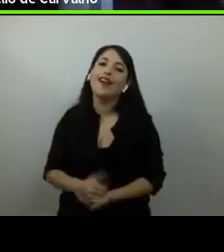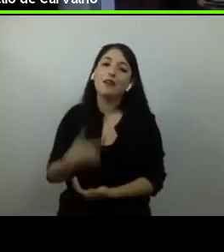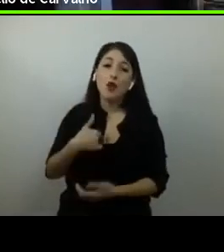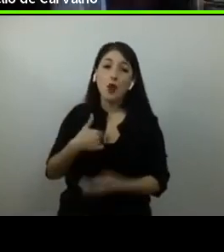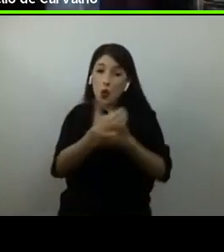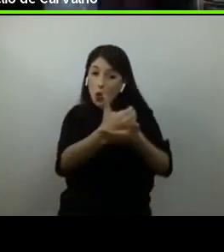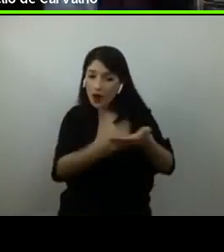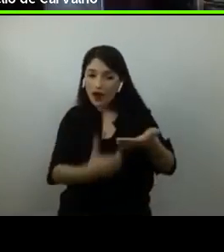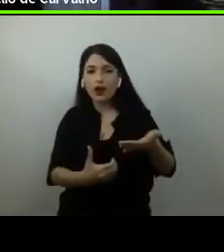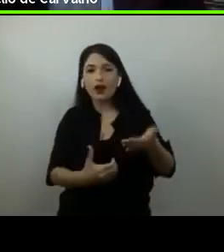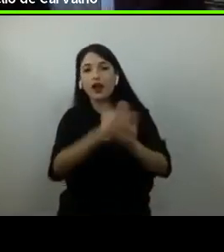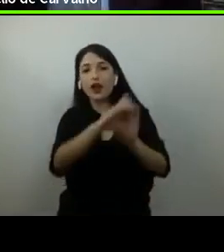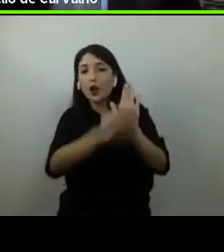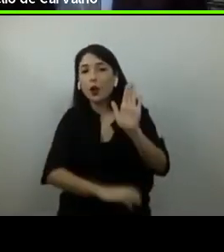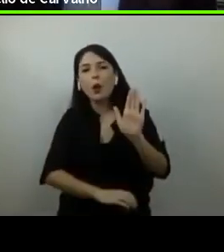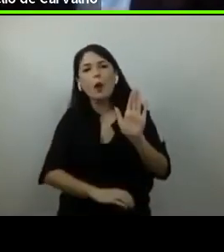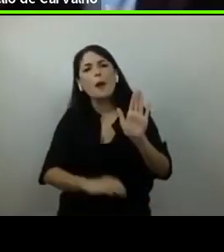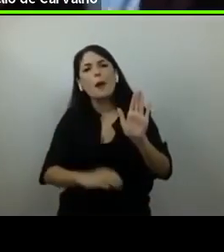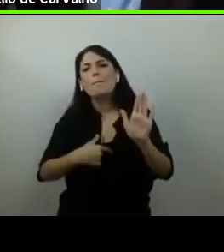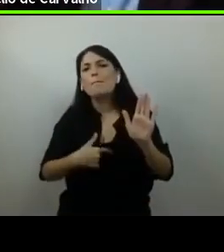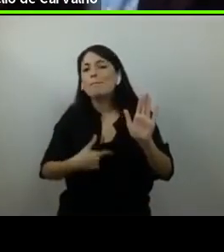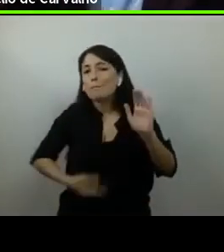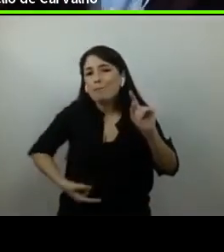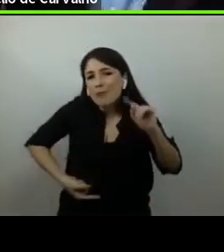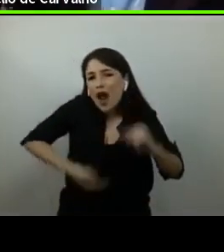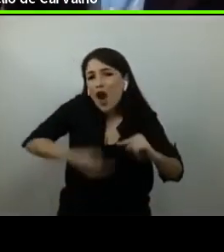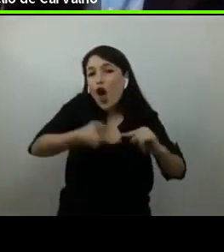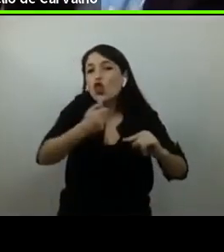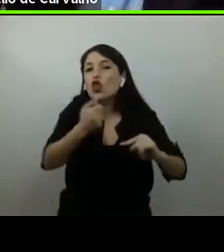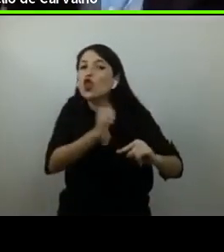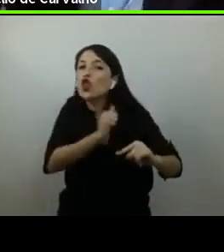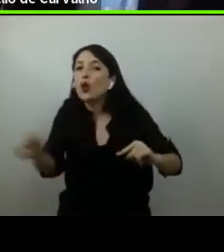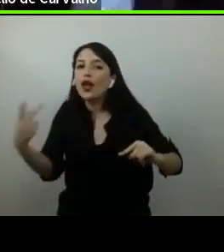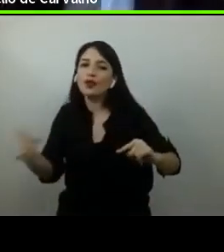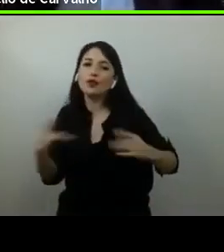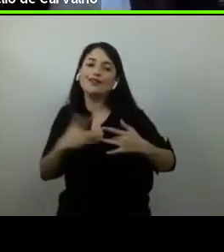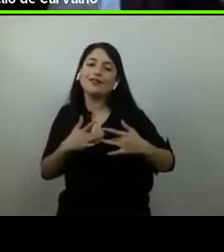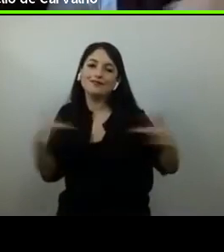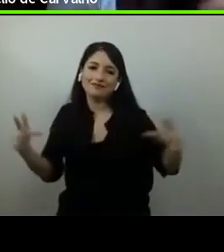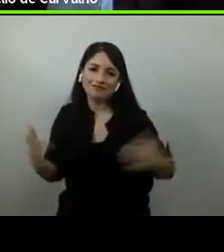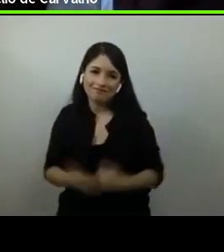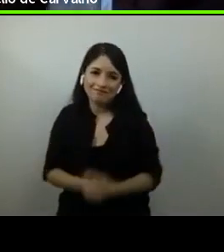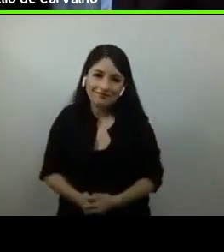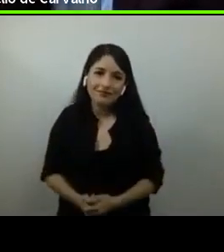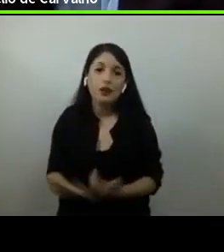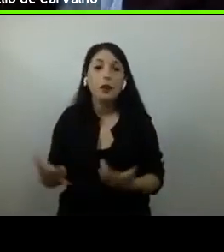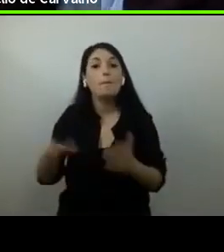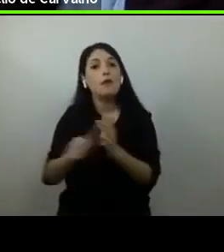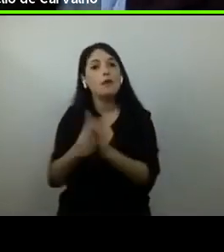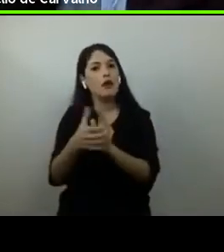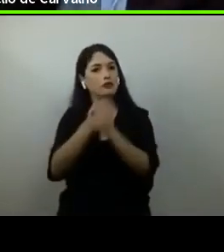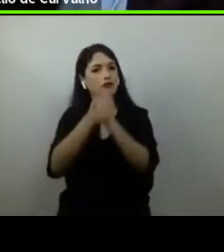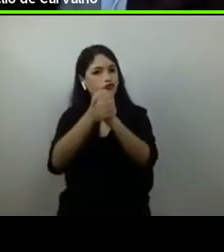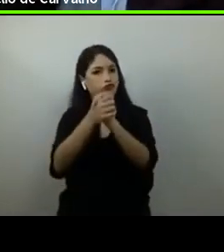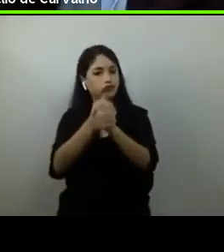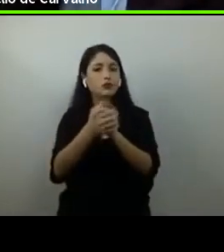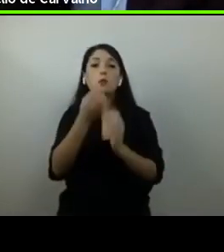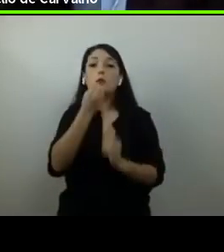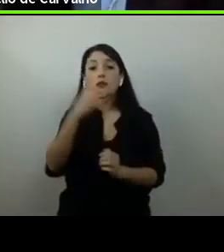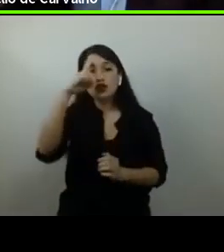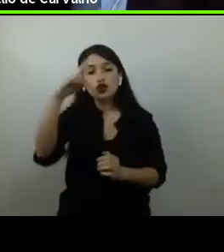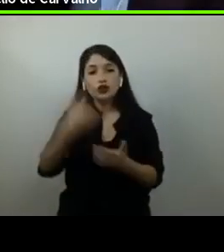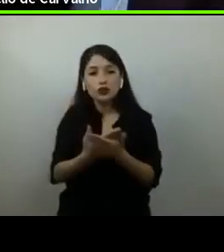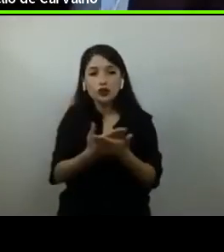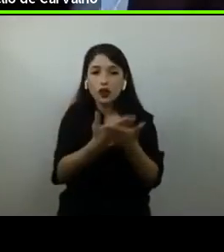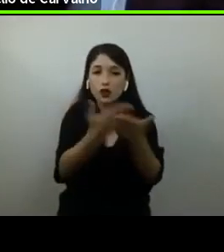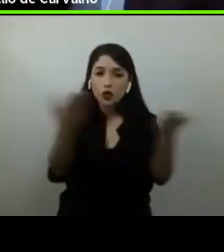né? Você é minha afilhada, minha amiga de tanto tempo, minha calura, né? Então, primeiro eu queria fazer as saudações de praxe. Bom dia a todos que estão nos dando o prazer e a